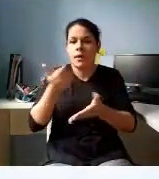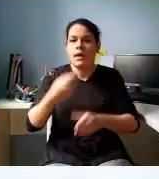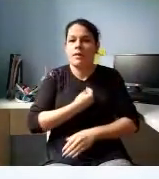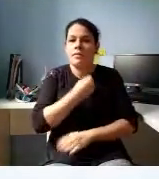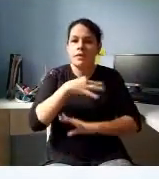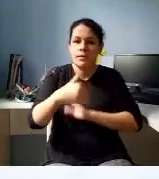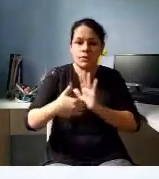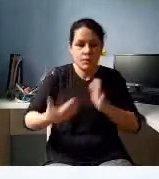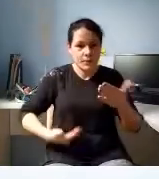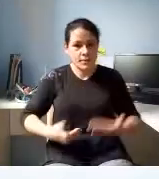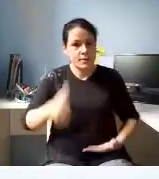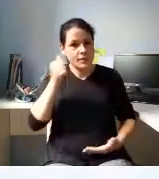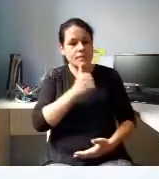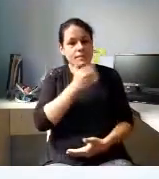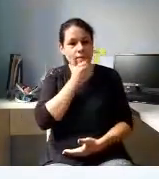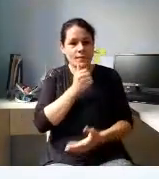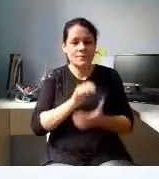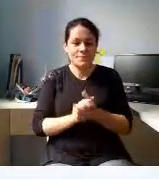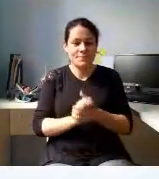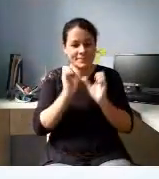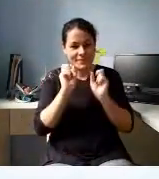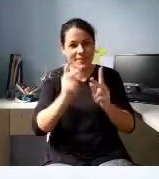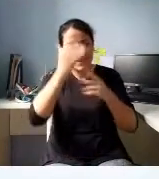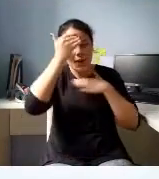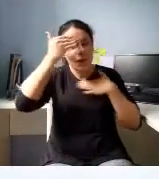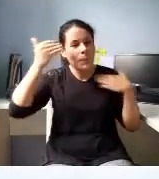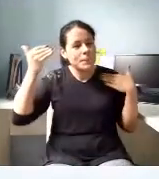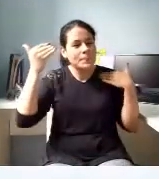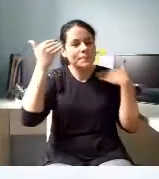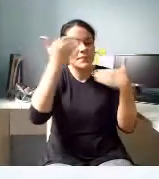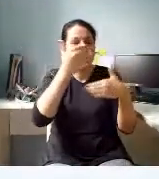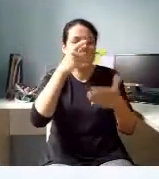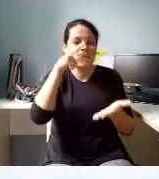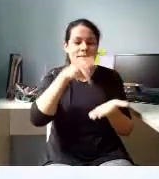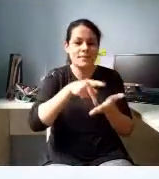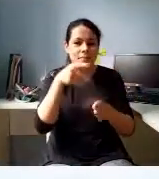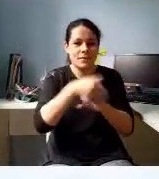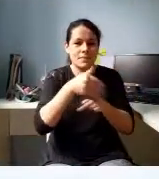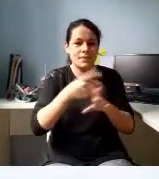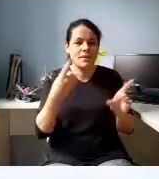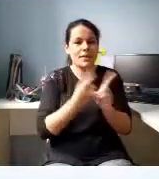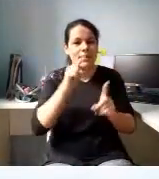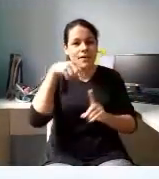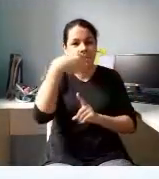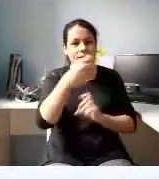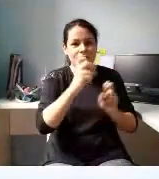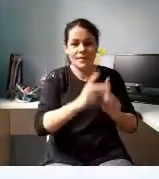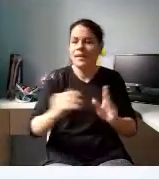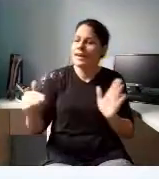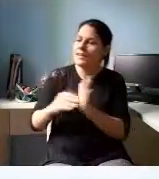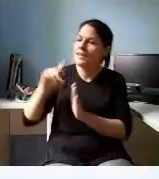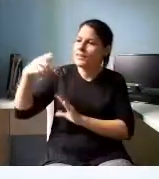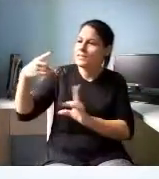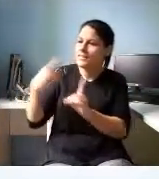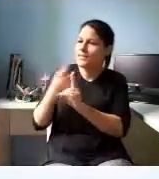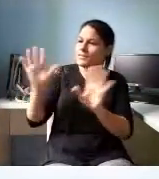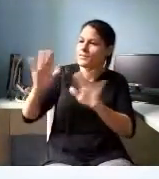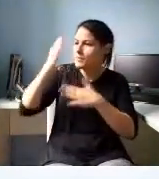alguma coisa. exato. Obrigada, muito obrigada, até o próximo encontro. Até o próximo. Obrigado.